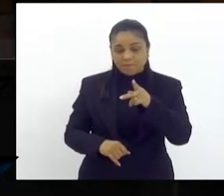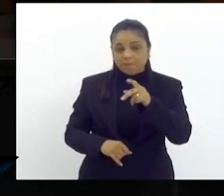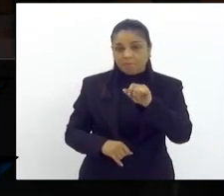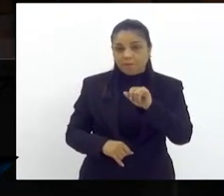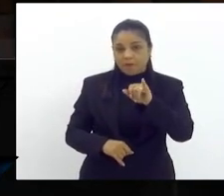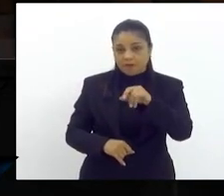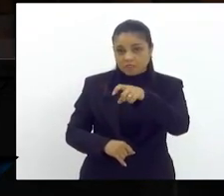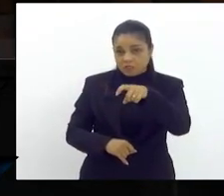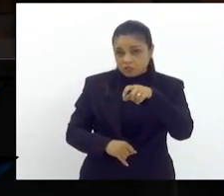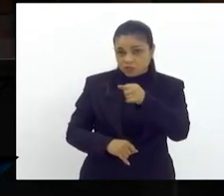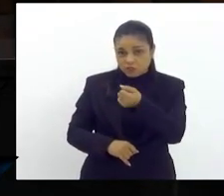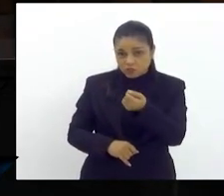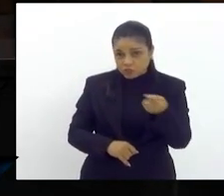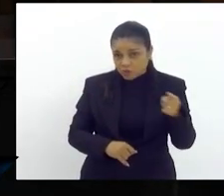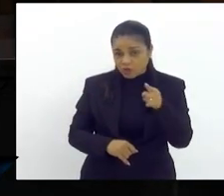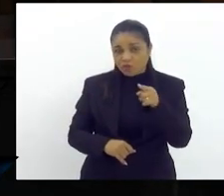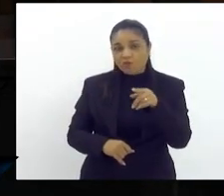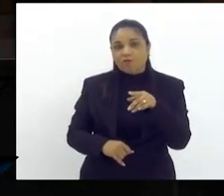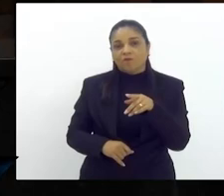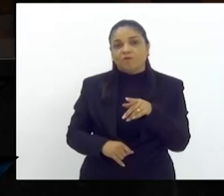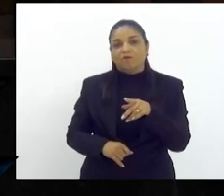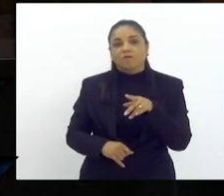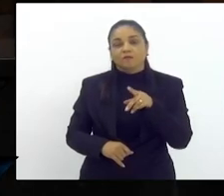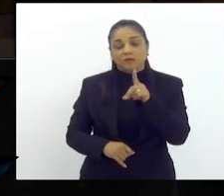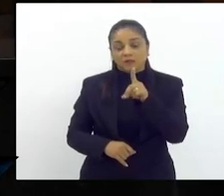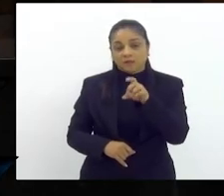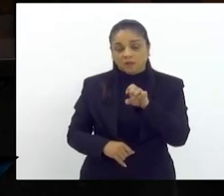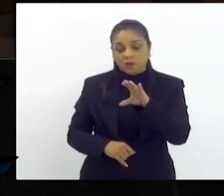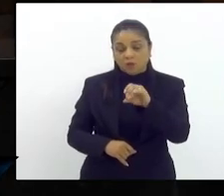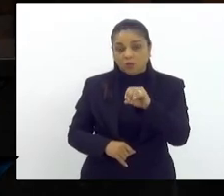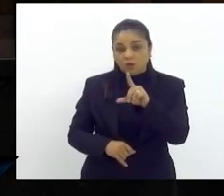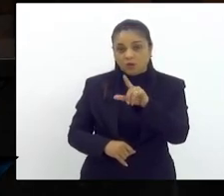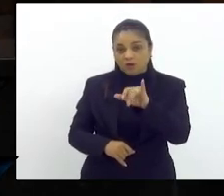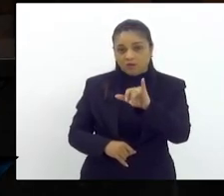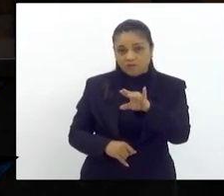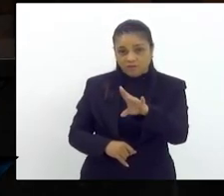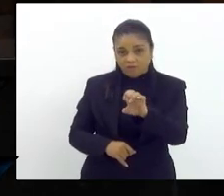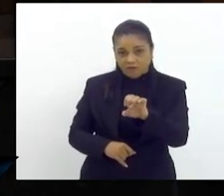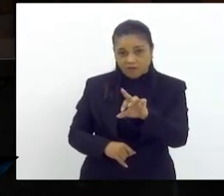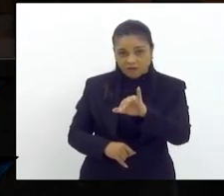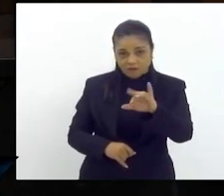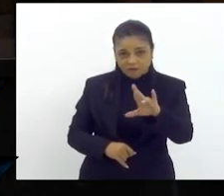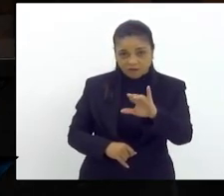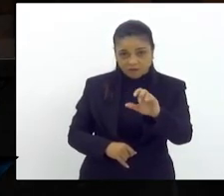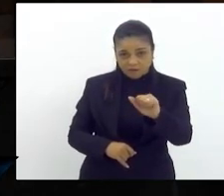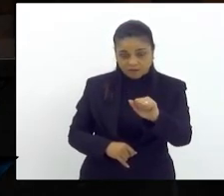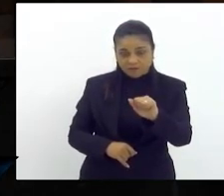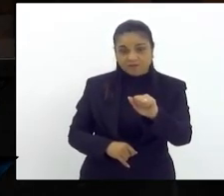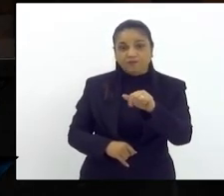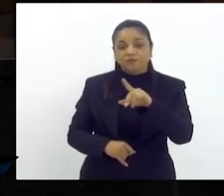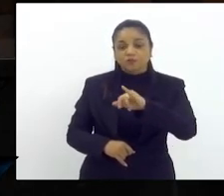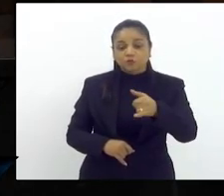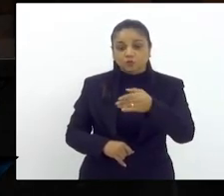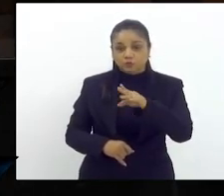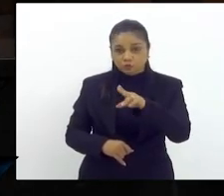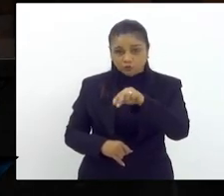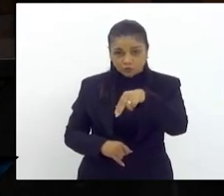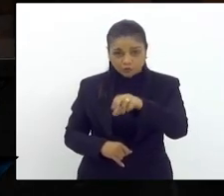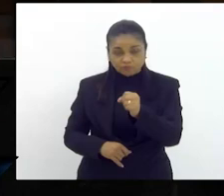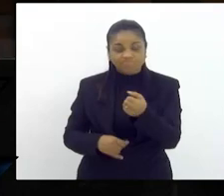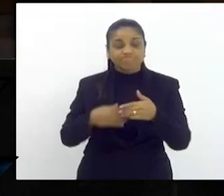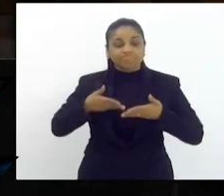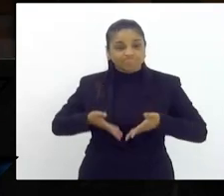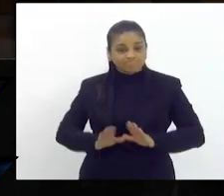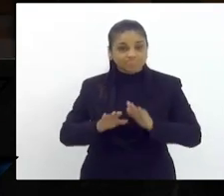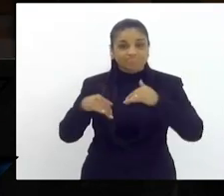Vinícius Júnior é um jogador brasileiro nascido em São Gonçalo que está